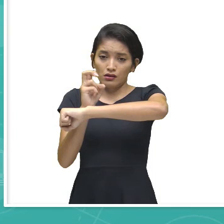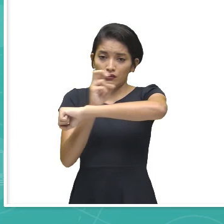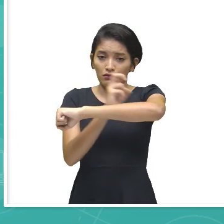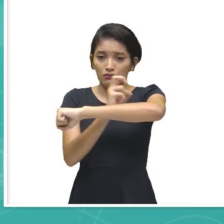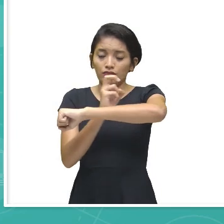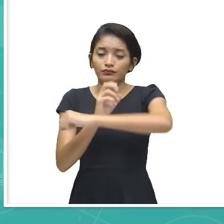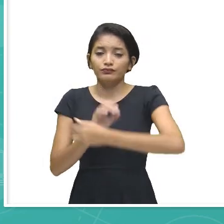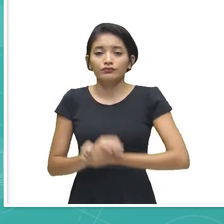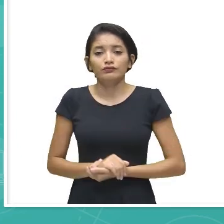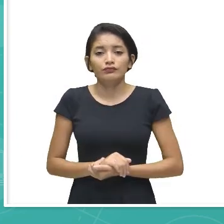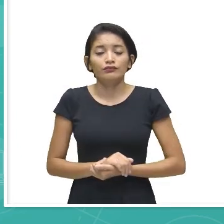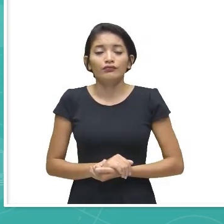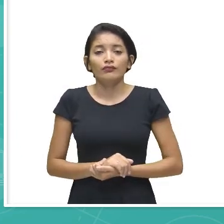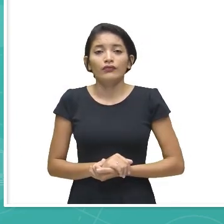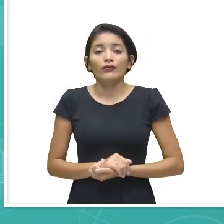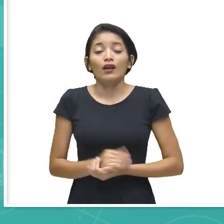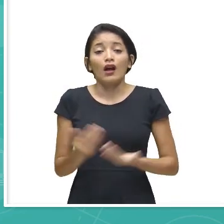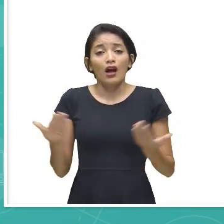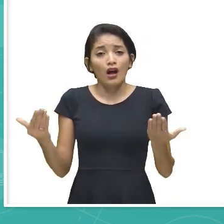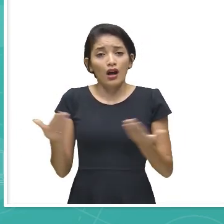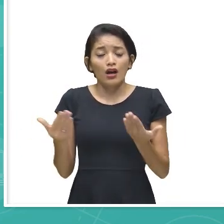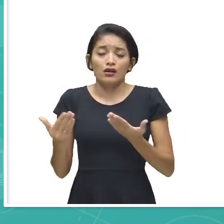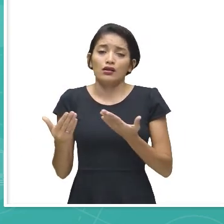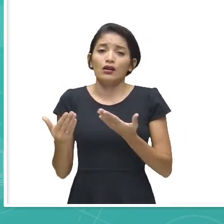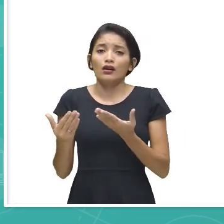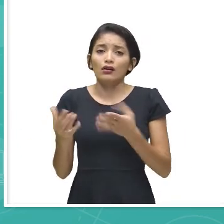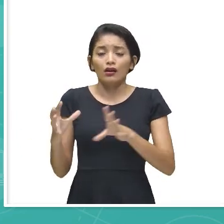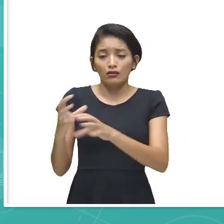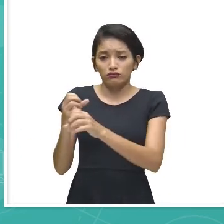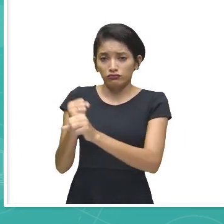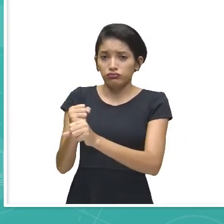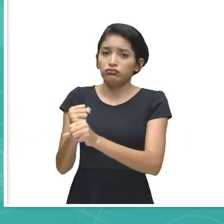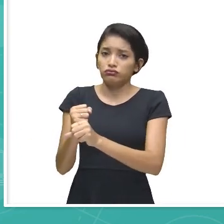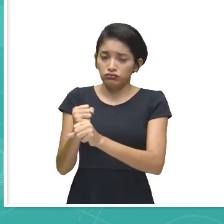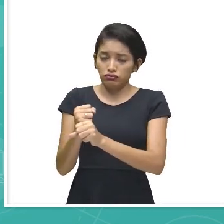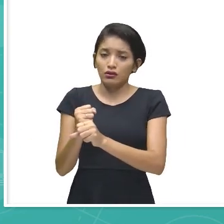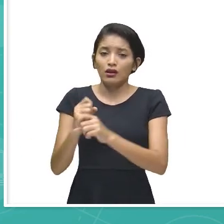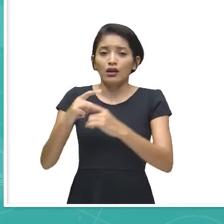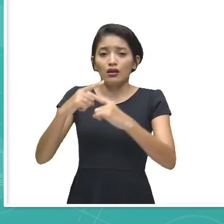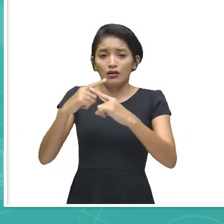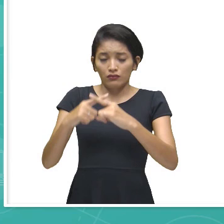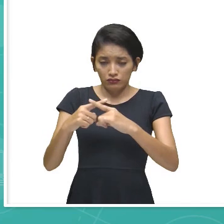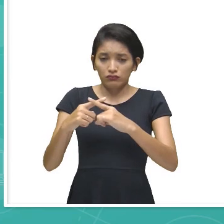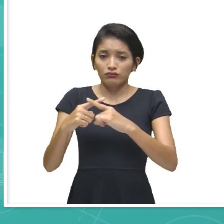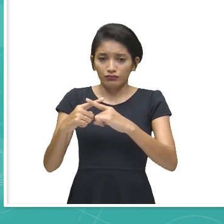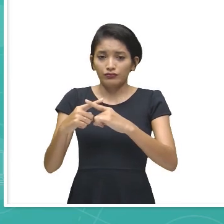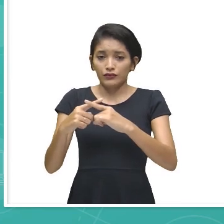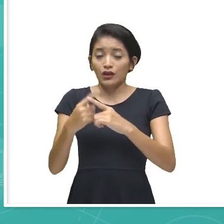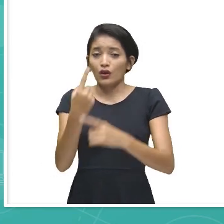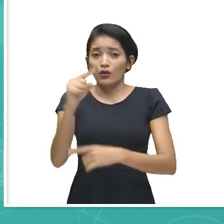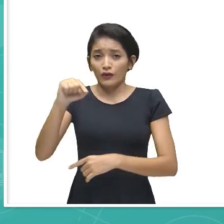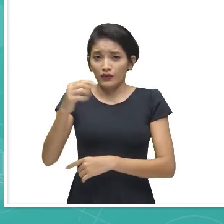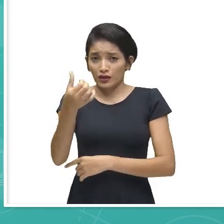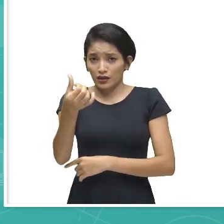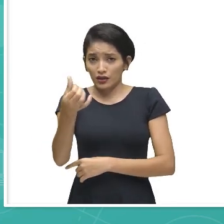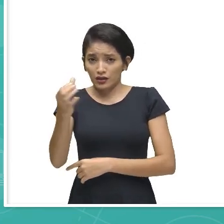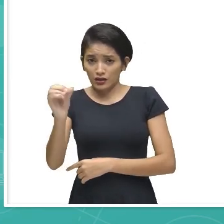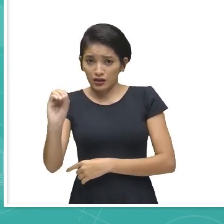E agora sim nós vamos fazer o cálculo, né? Vamos multiplicar 1,60 por ele mesmo, que vai